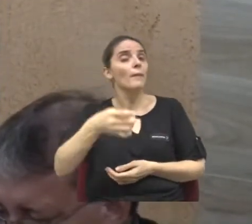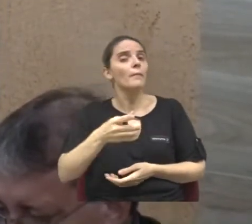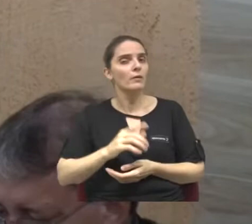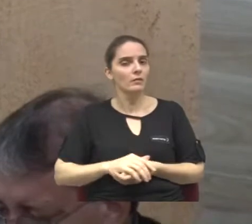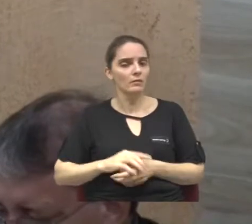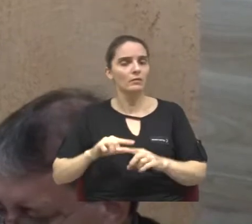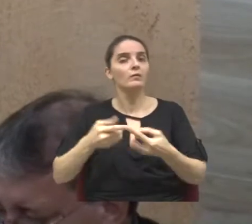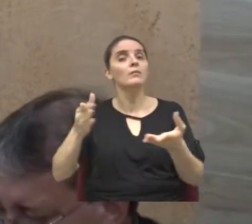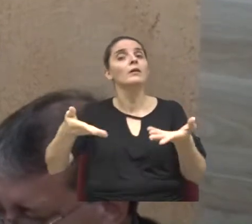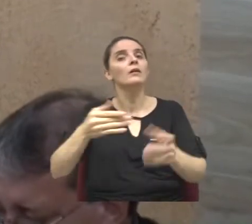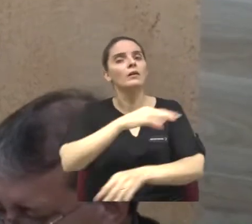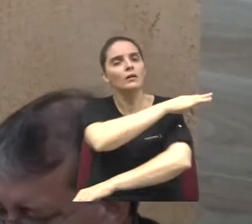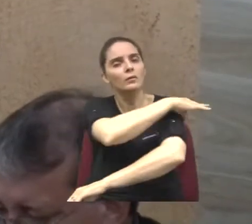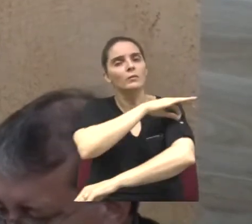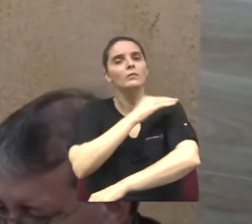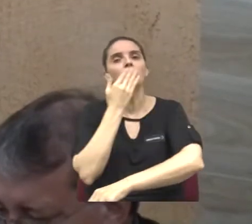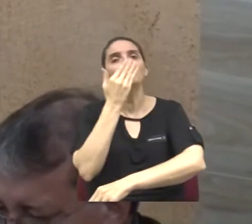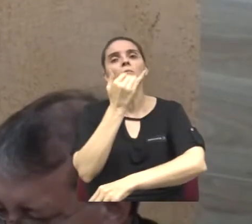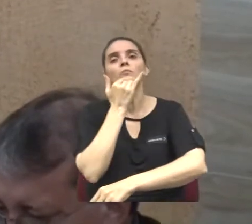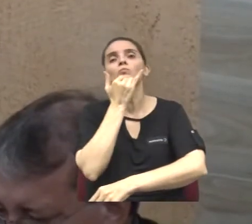pedir desculpa para essa casa?